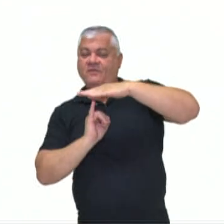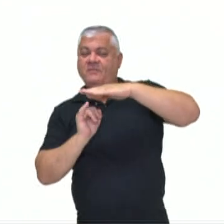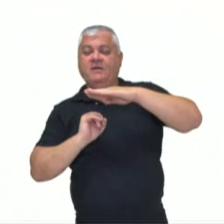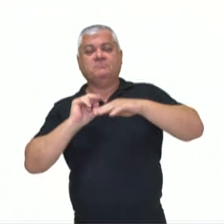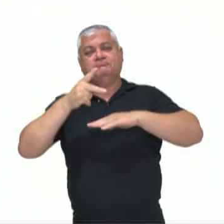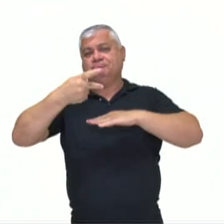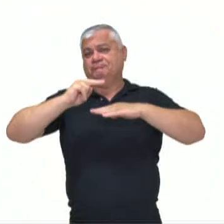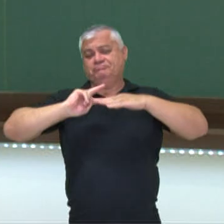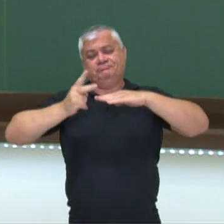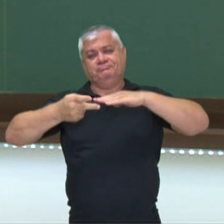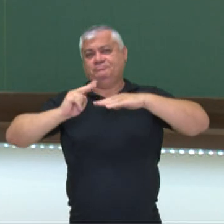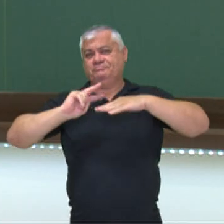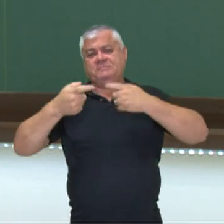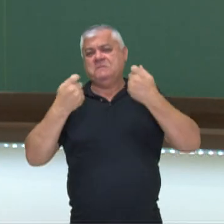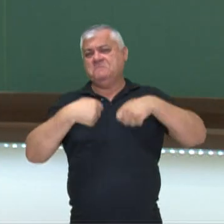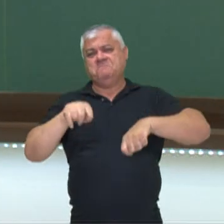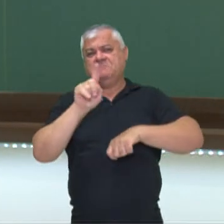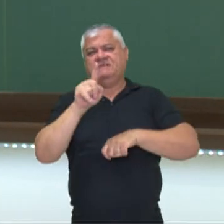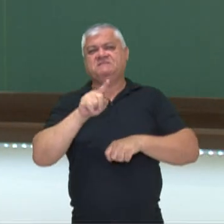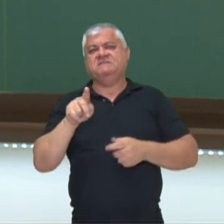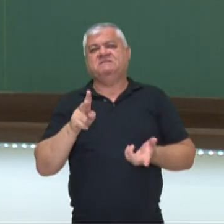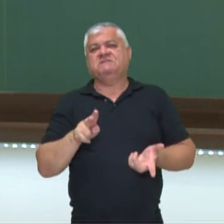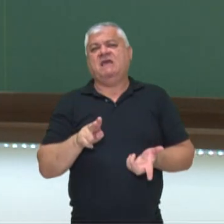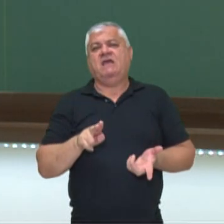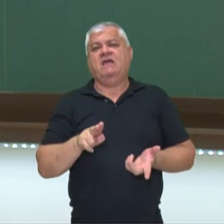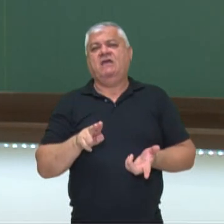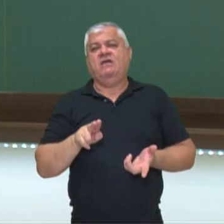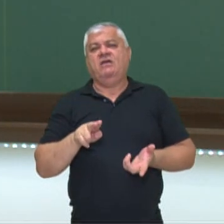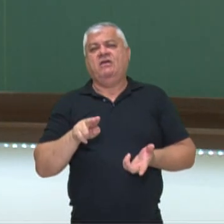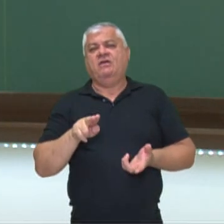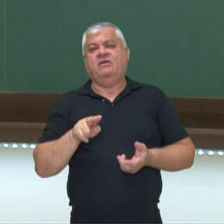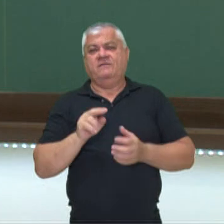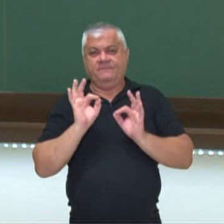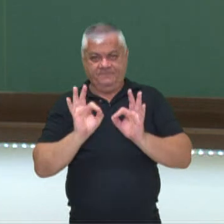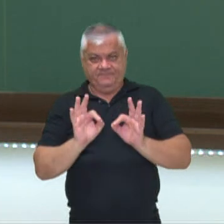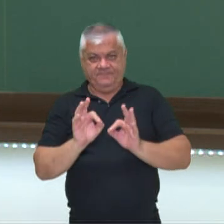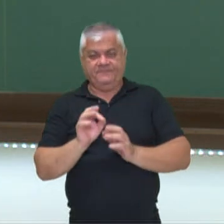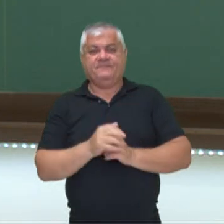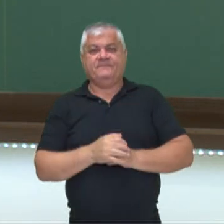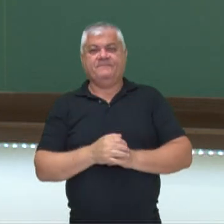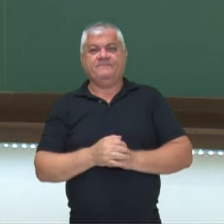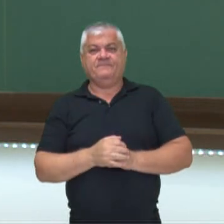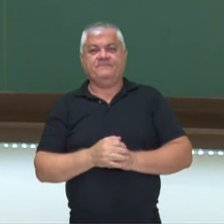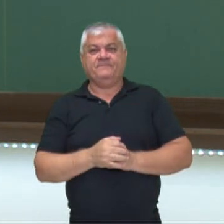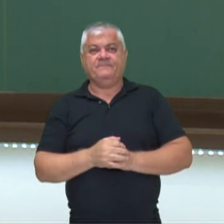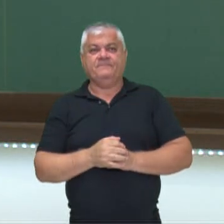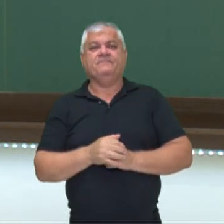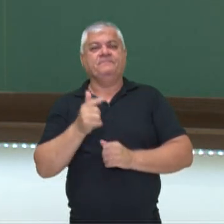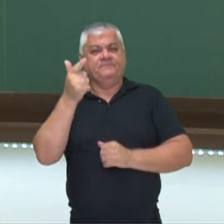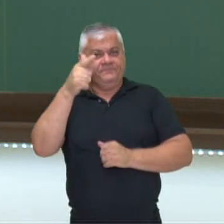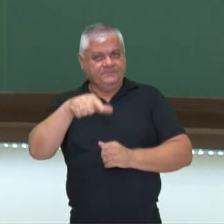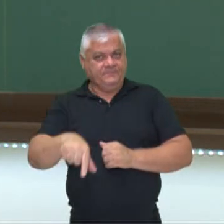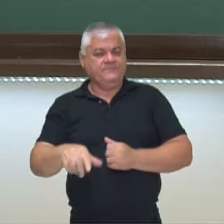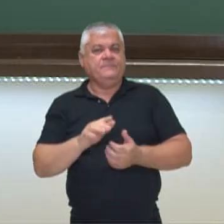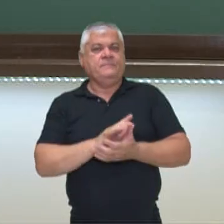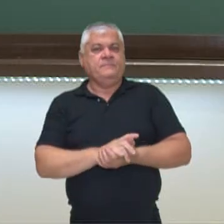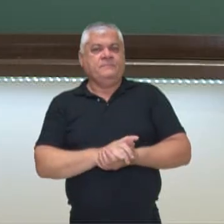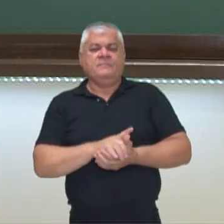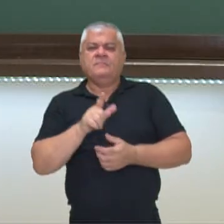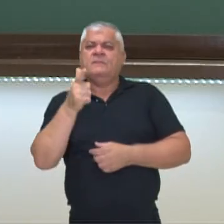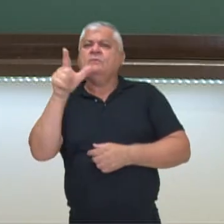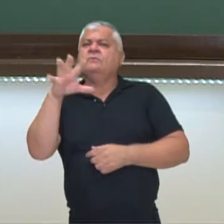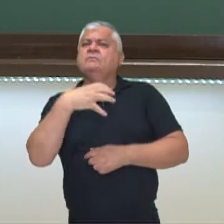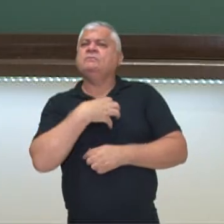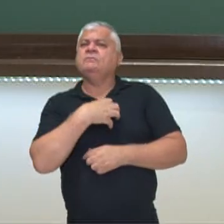formal e informal, não há necessidade, então, de usar vosotros e vosotras. Tranquilo? A ver, então, existem outras formas